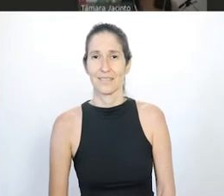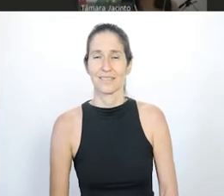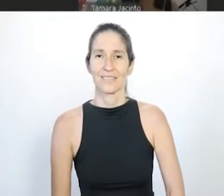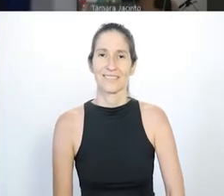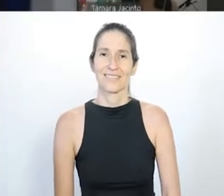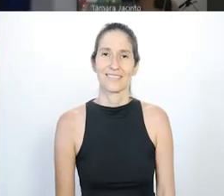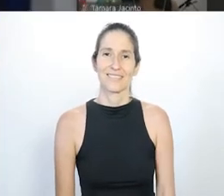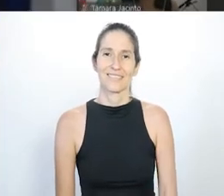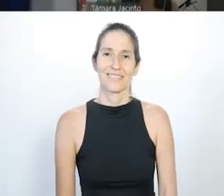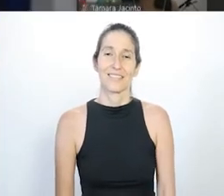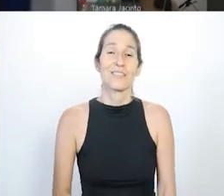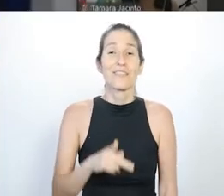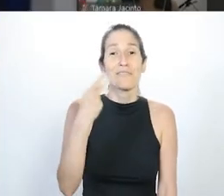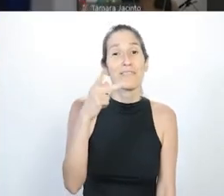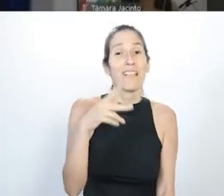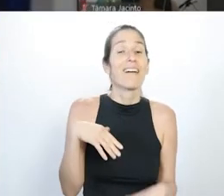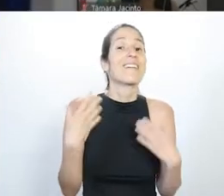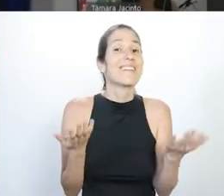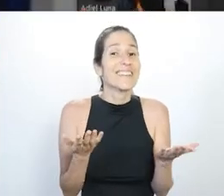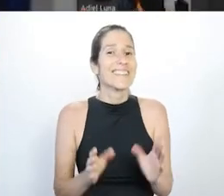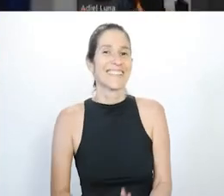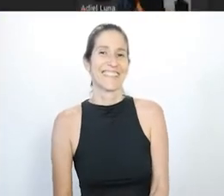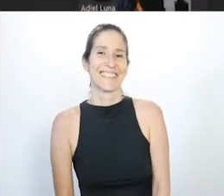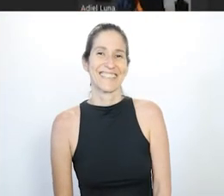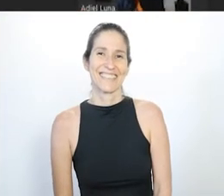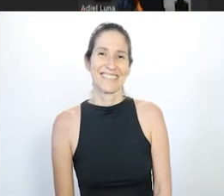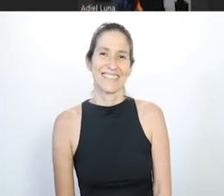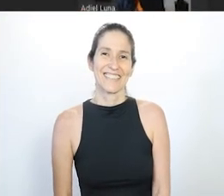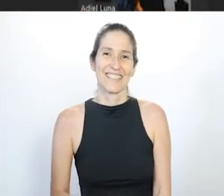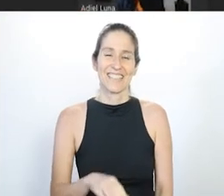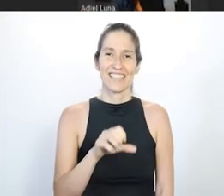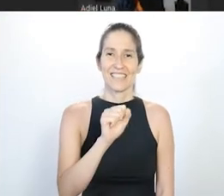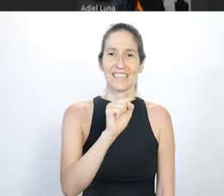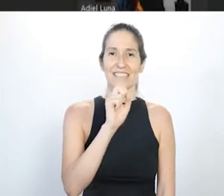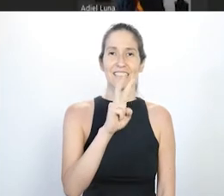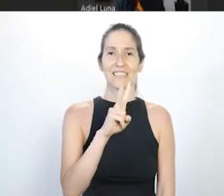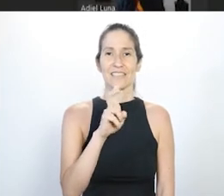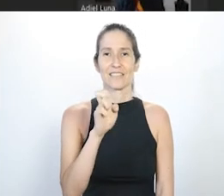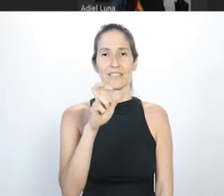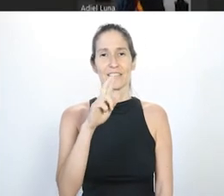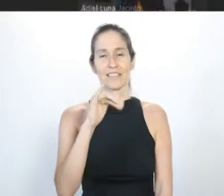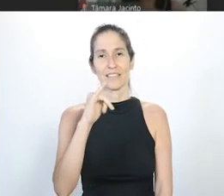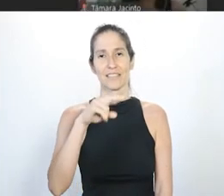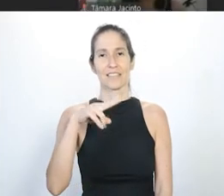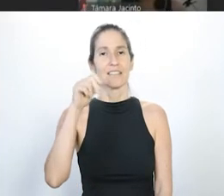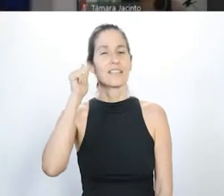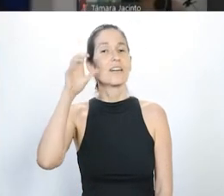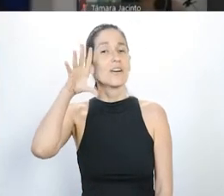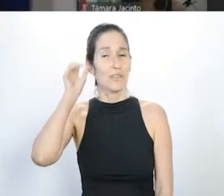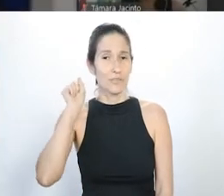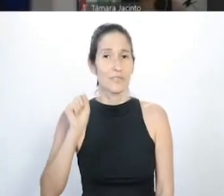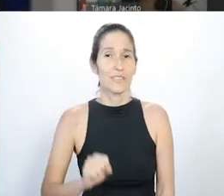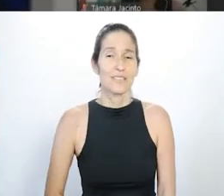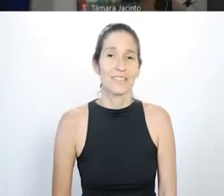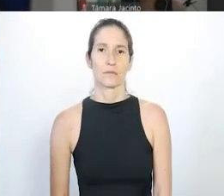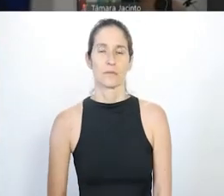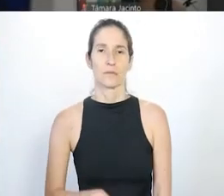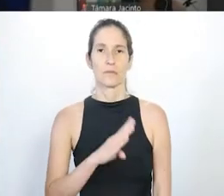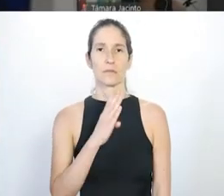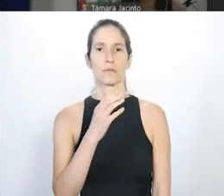Dona Severina, tá me ouvindo? Estou ouvindo. Baracho cantando era um